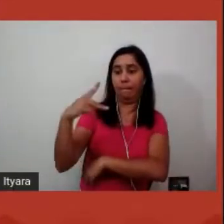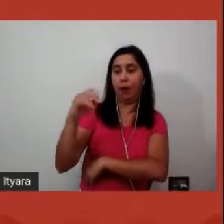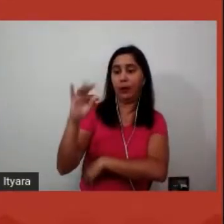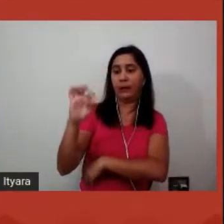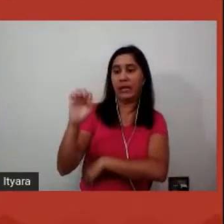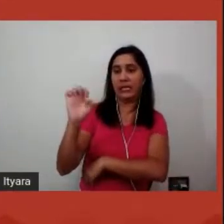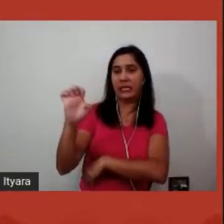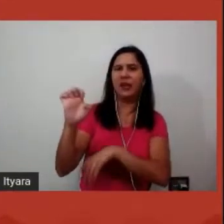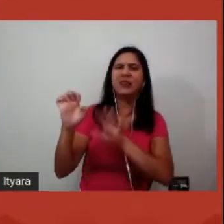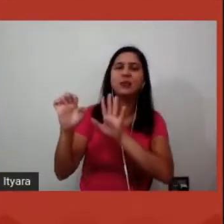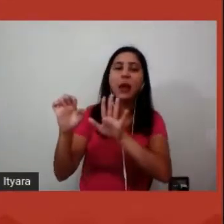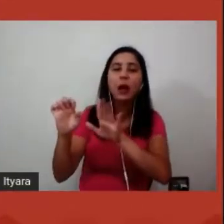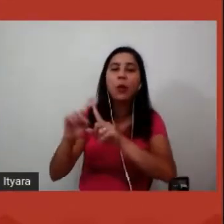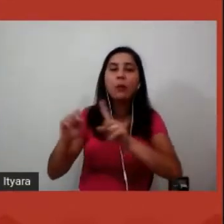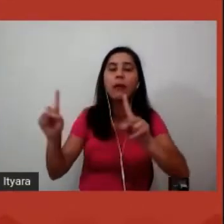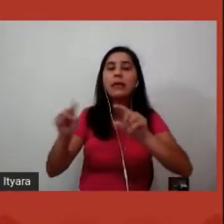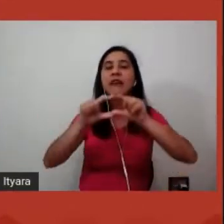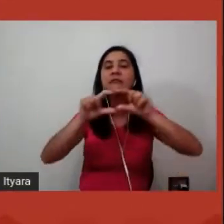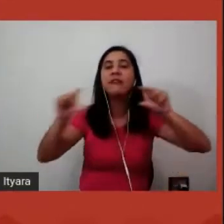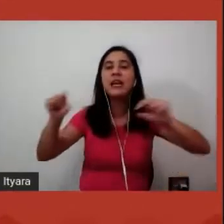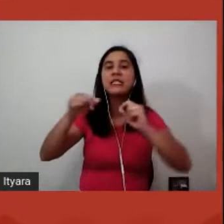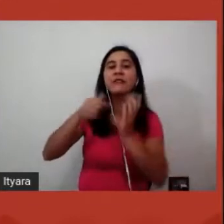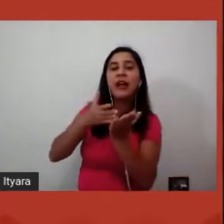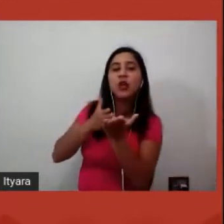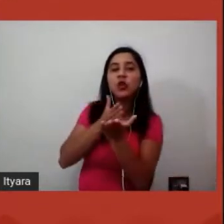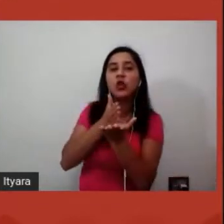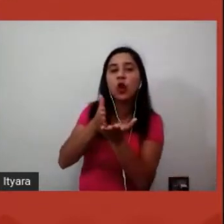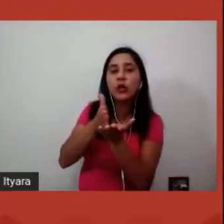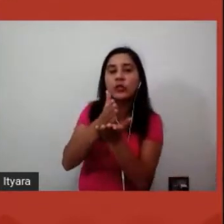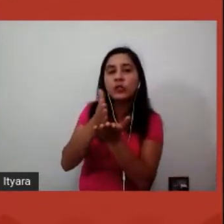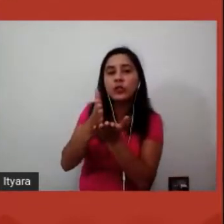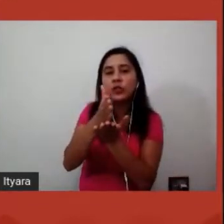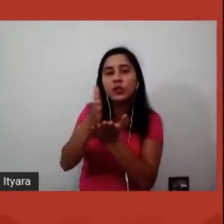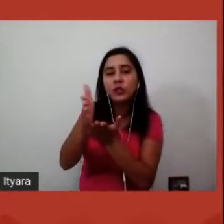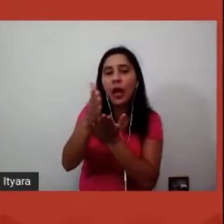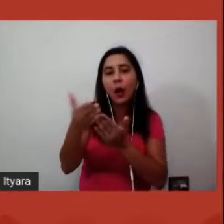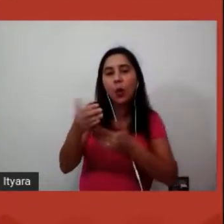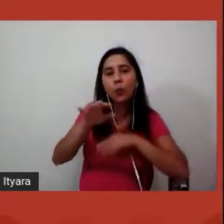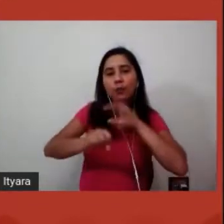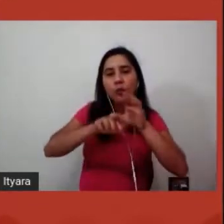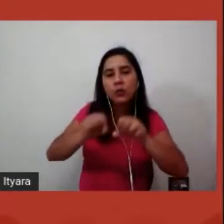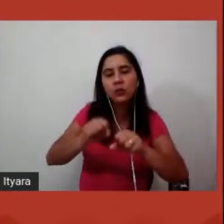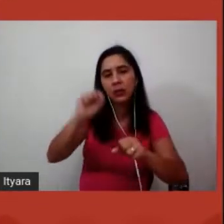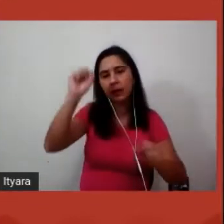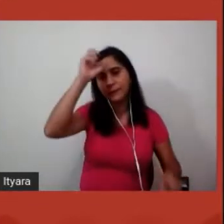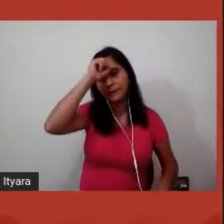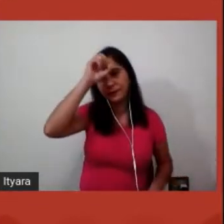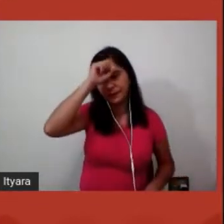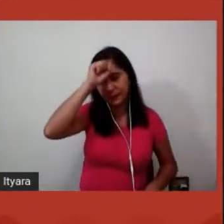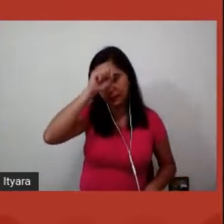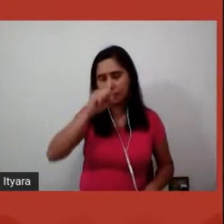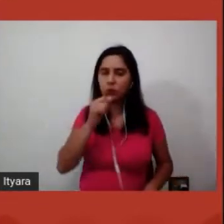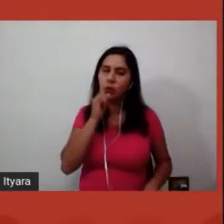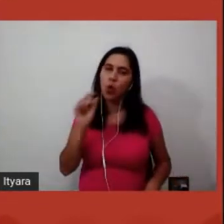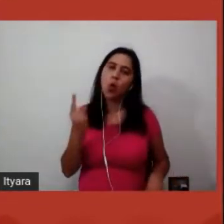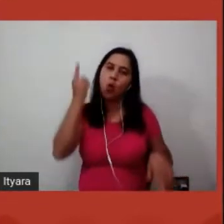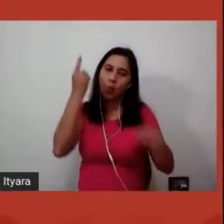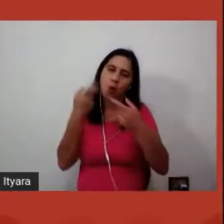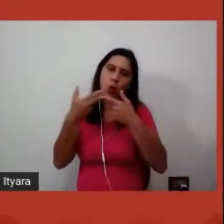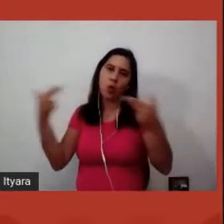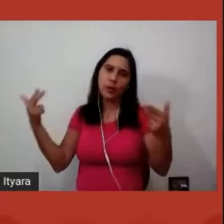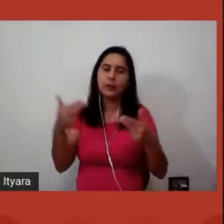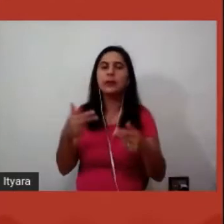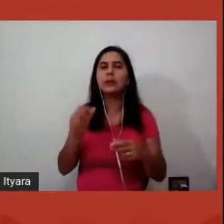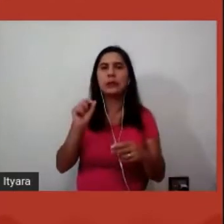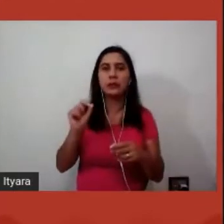exatamente o que vai nortear as nossas questões de aprendizagem. Então, por exemplo, uma que surgiu bastante,